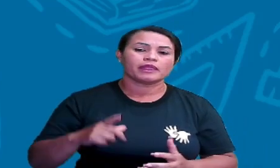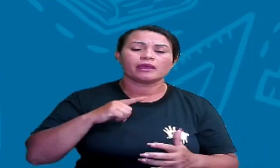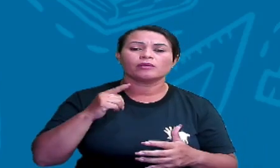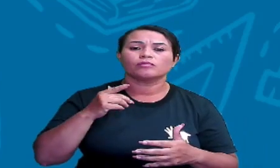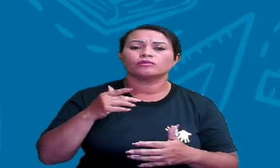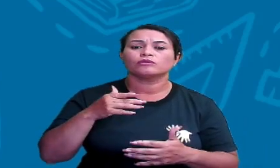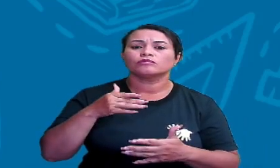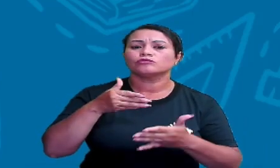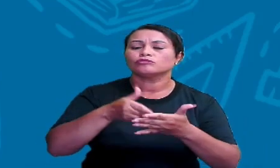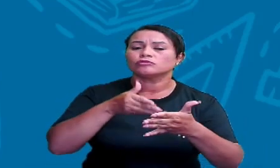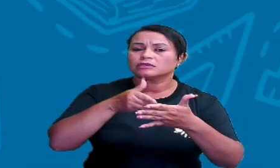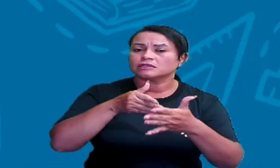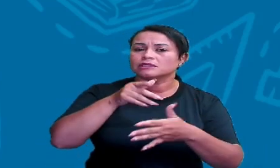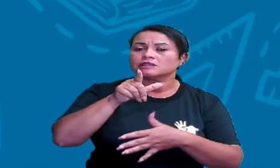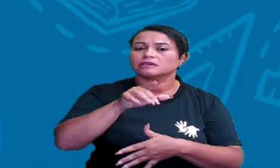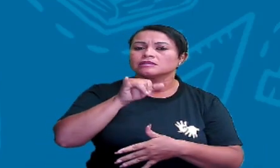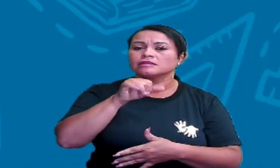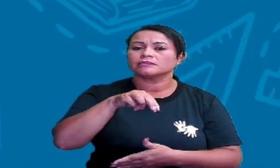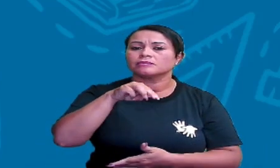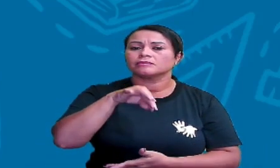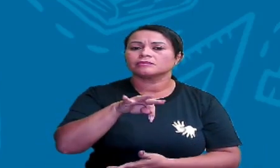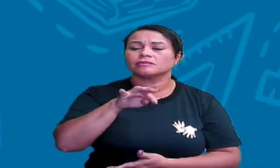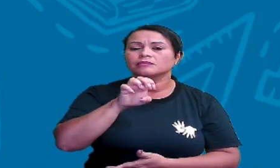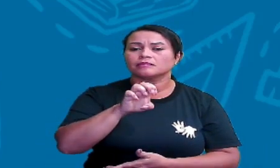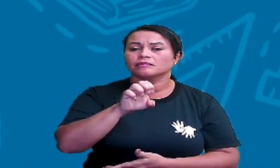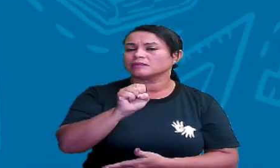limites artificiais, né?